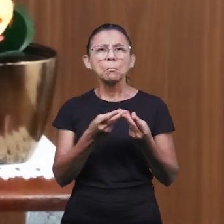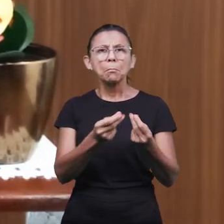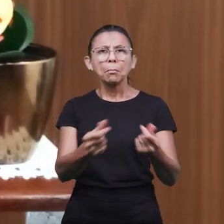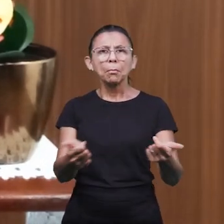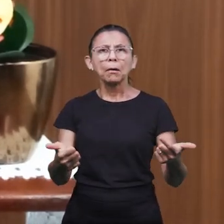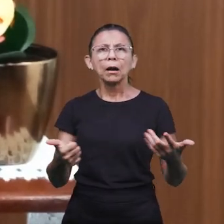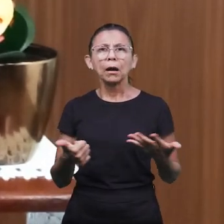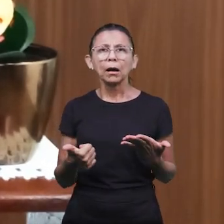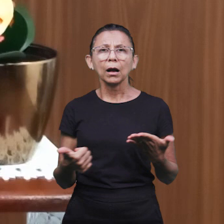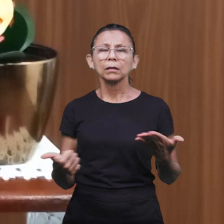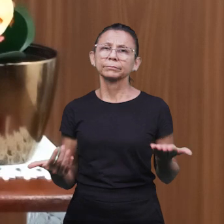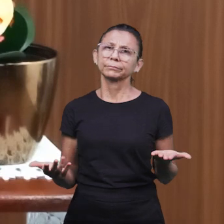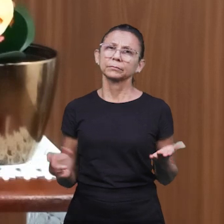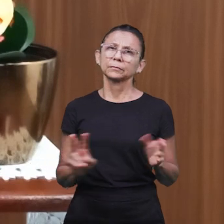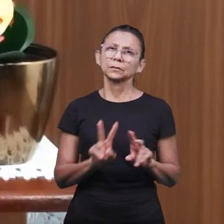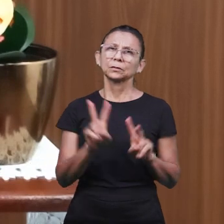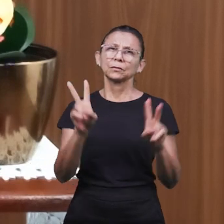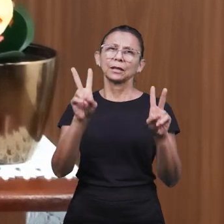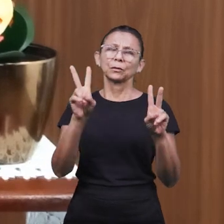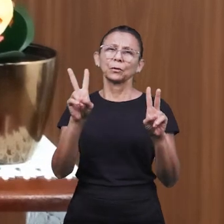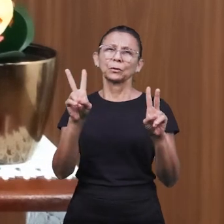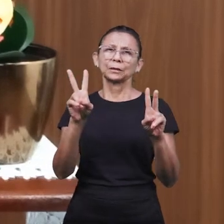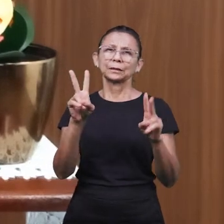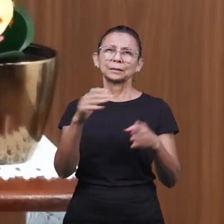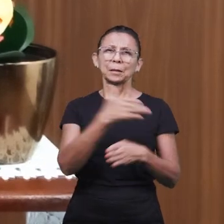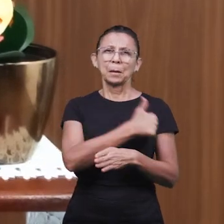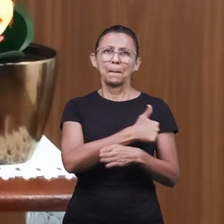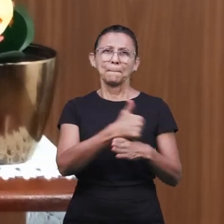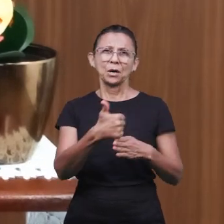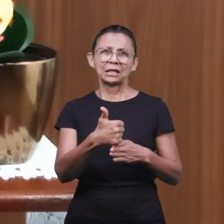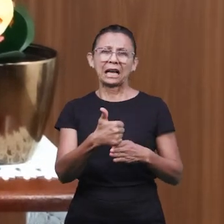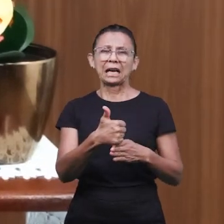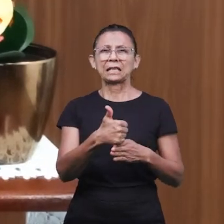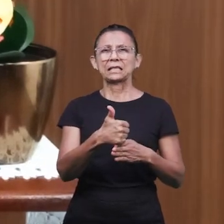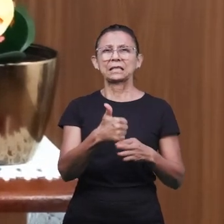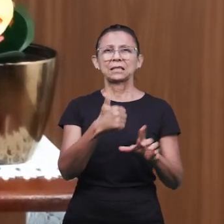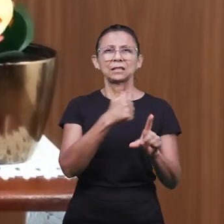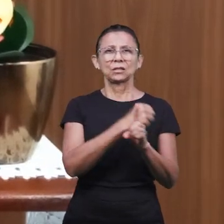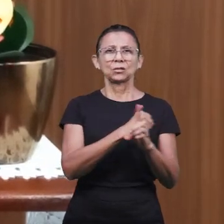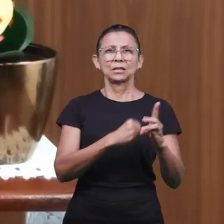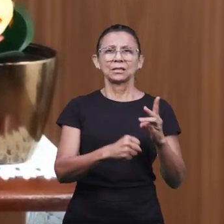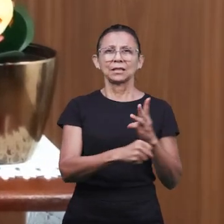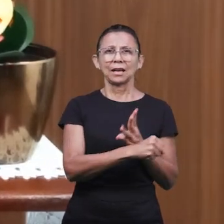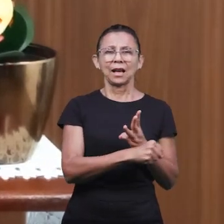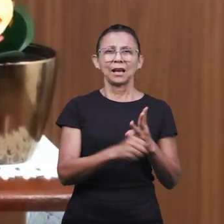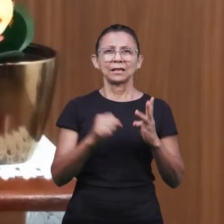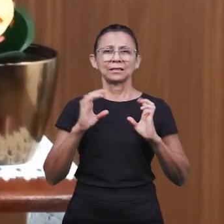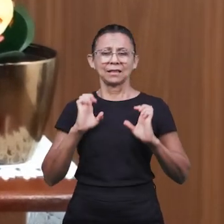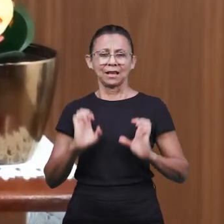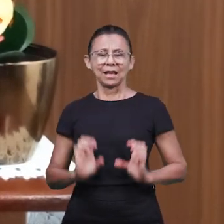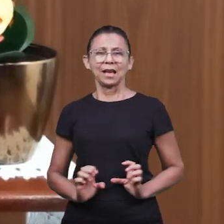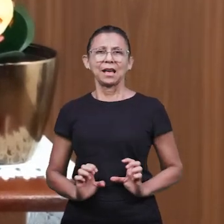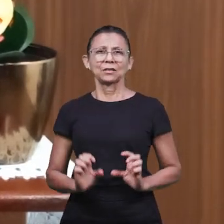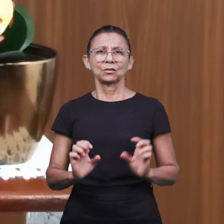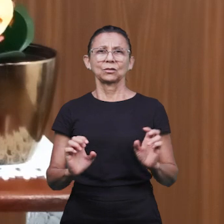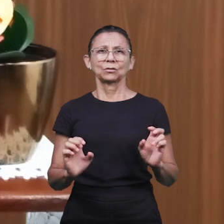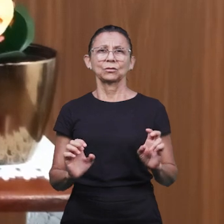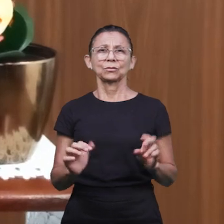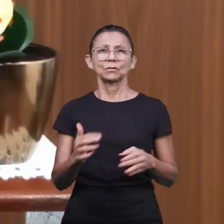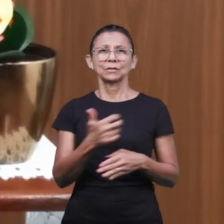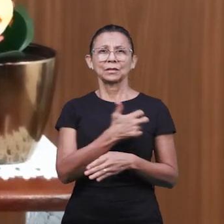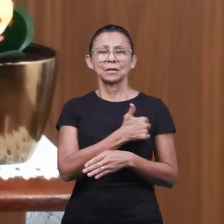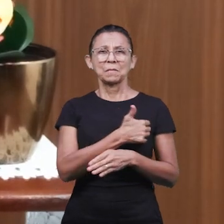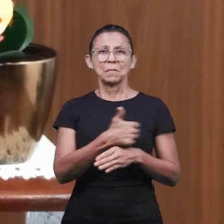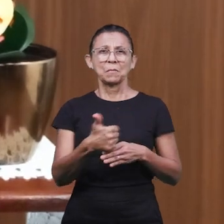de todos os valores morais, sociais, éticos, enfim, todos os valores